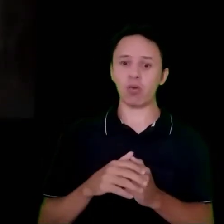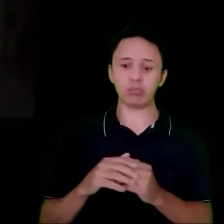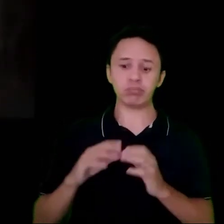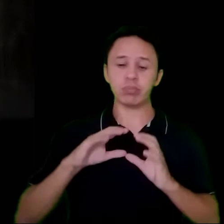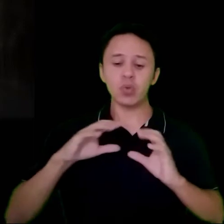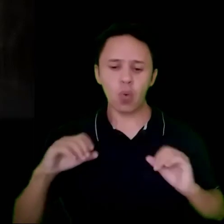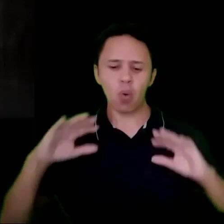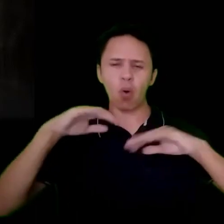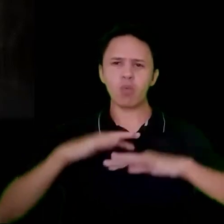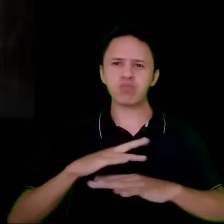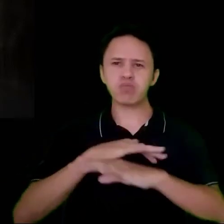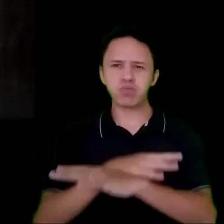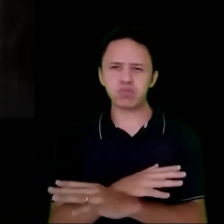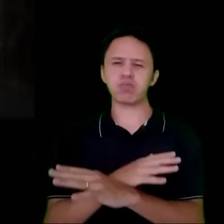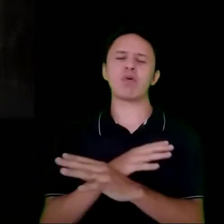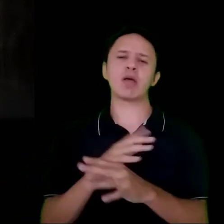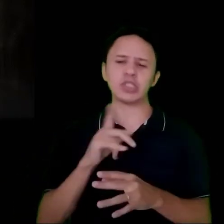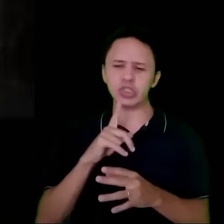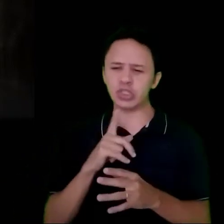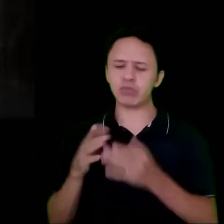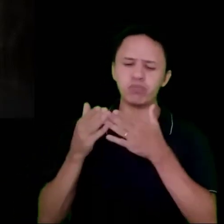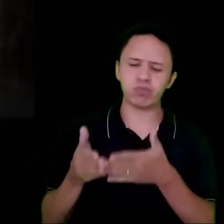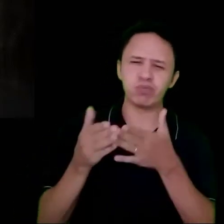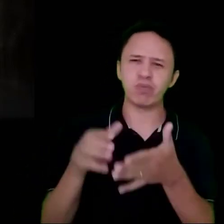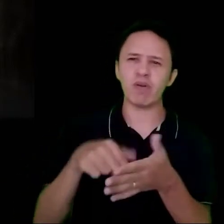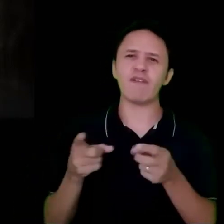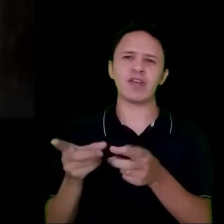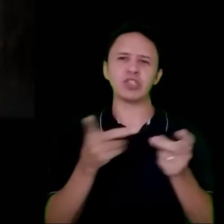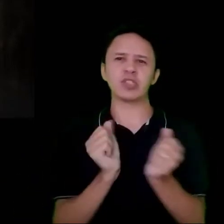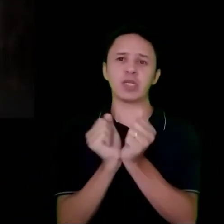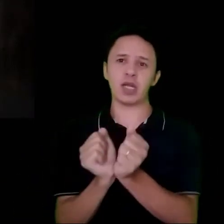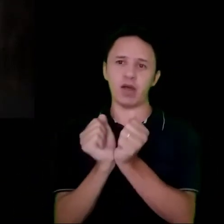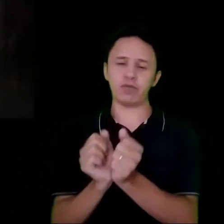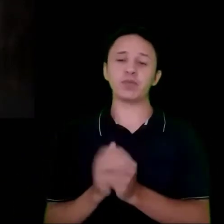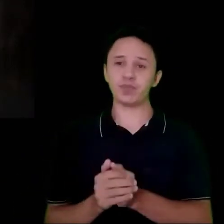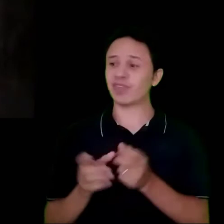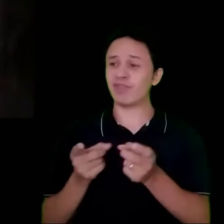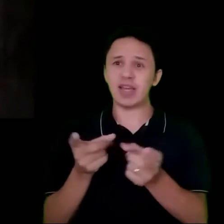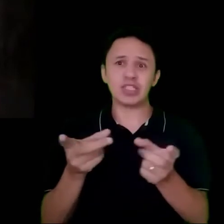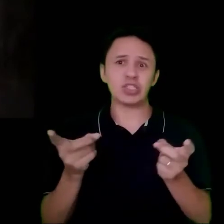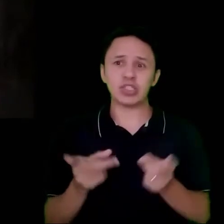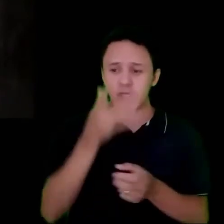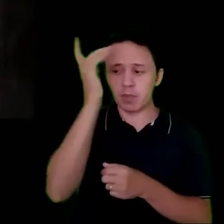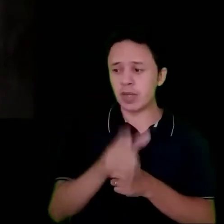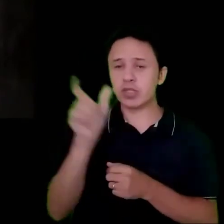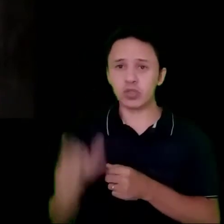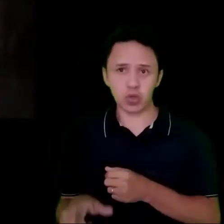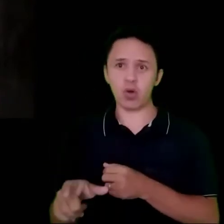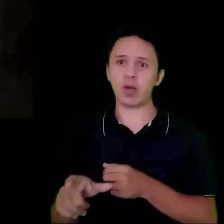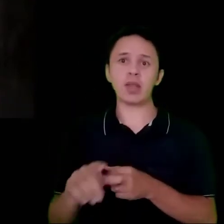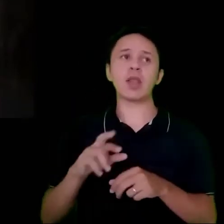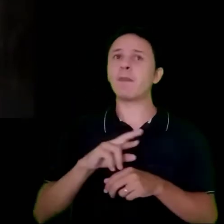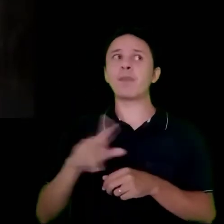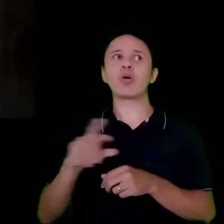Atlântico será um fenômeno próprio, diferente da escravidão que existia até o momento e que vimos até aqui. O comércio de pessoas era realizado não